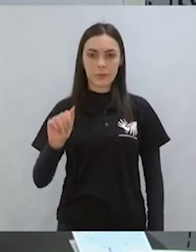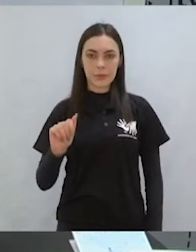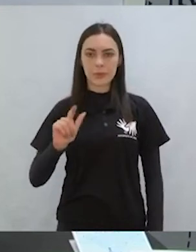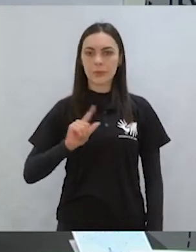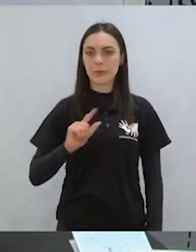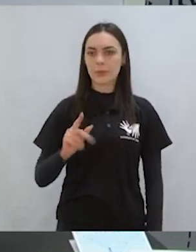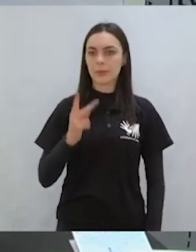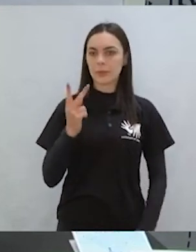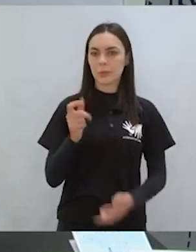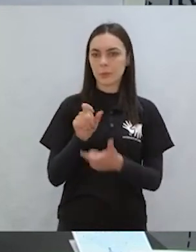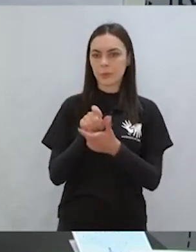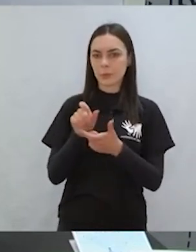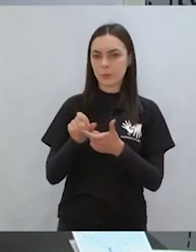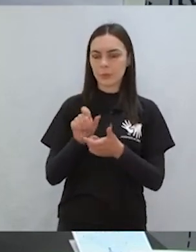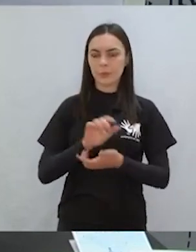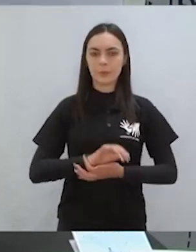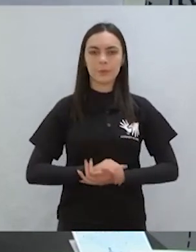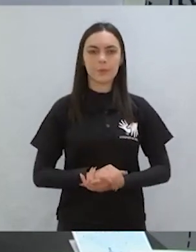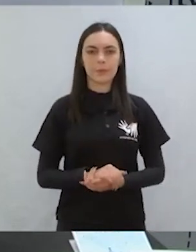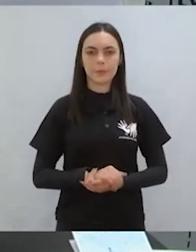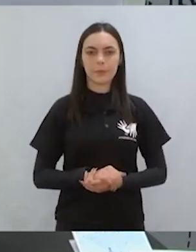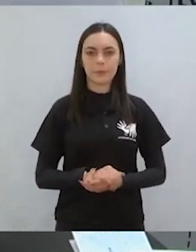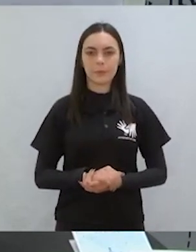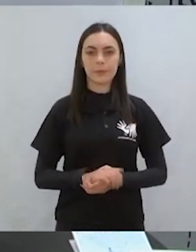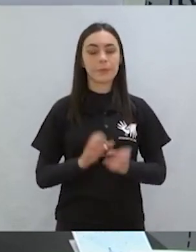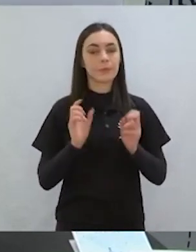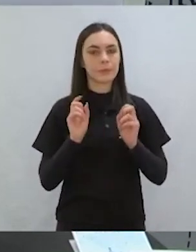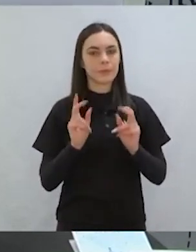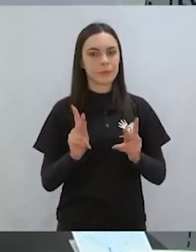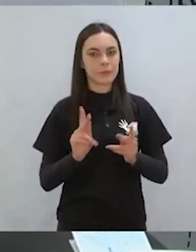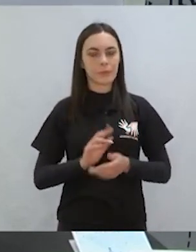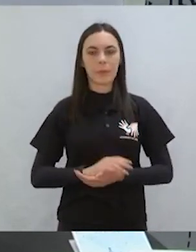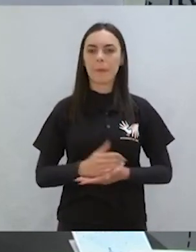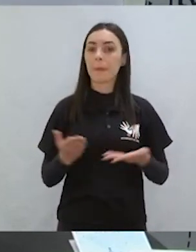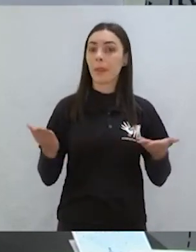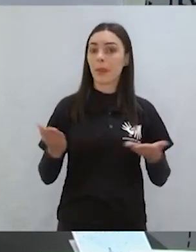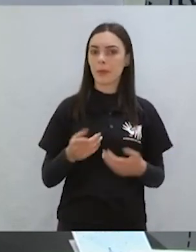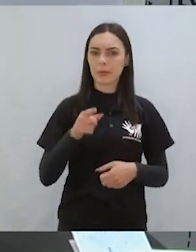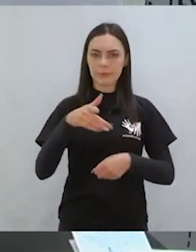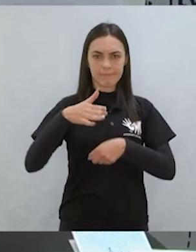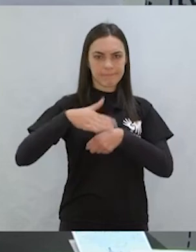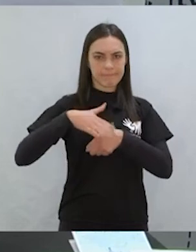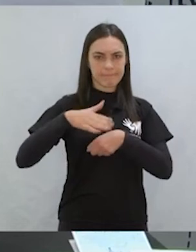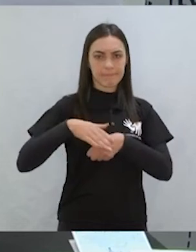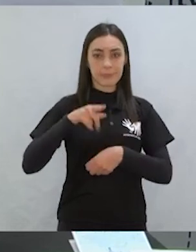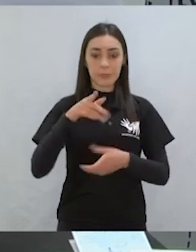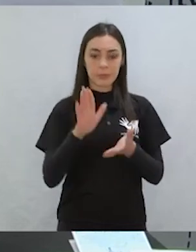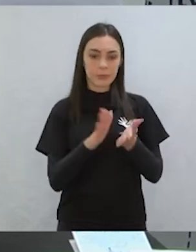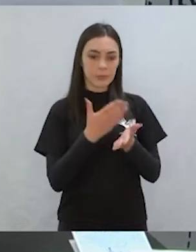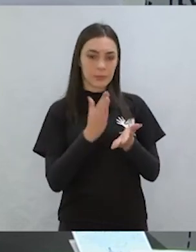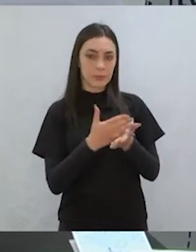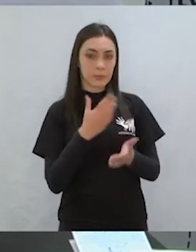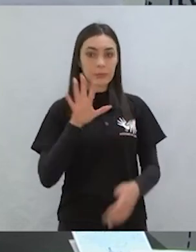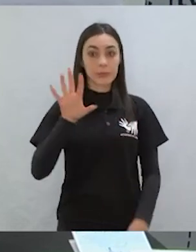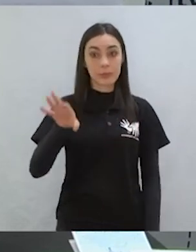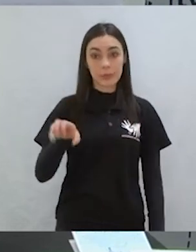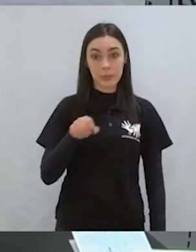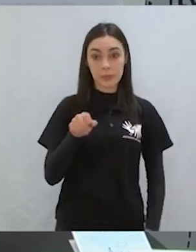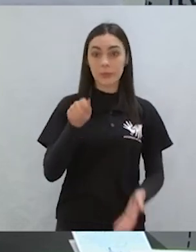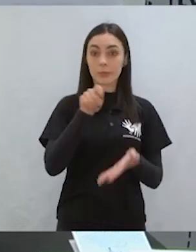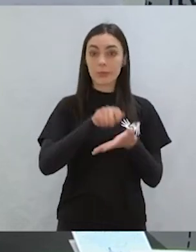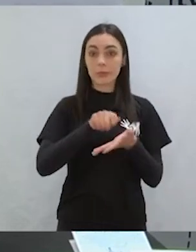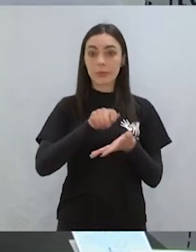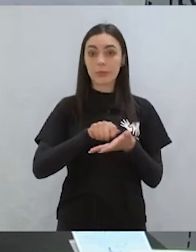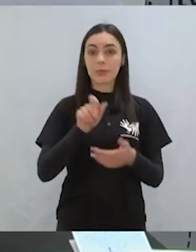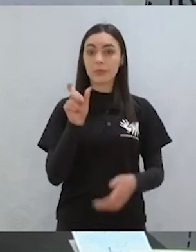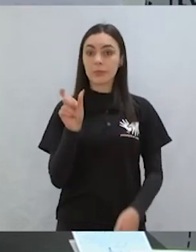é formada por duas sílabas. Muito bem, agora é com vocês. Peguem o